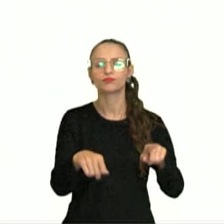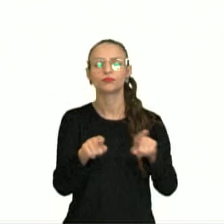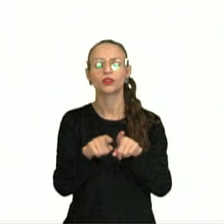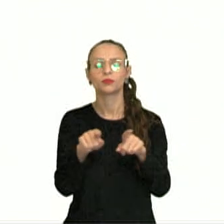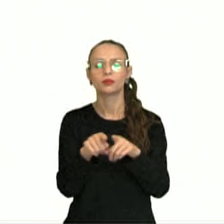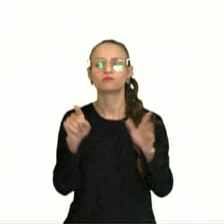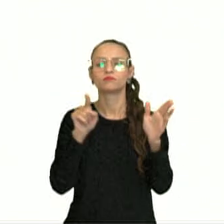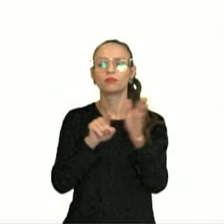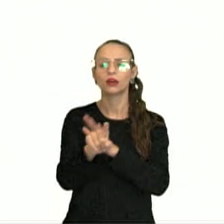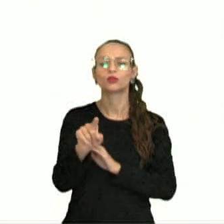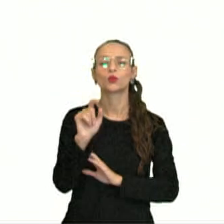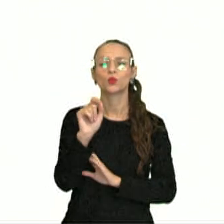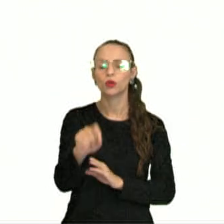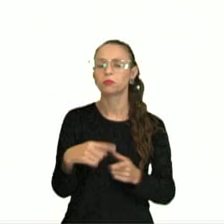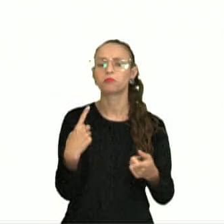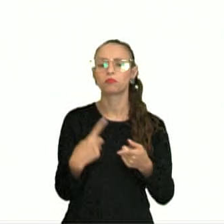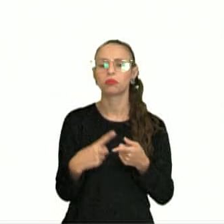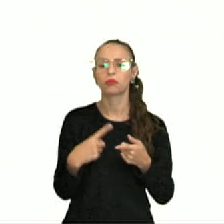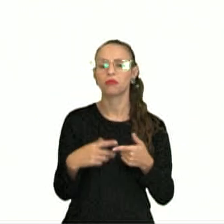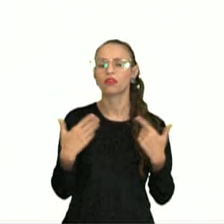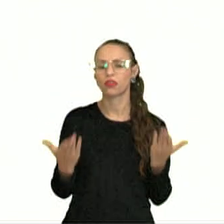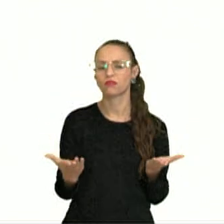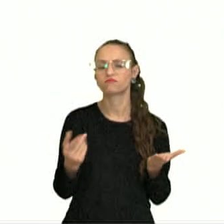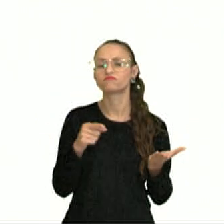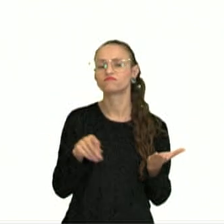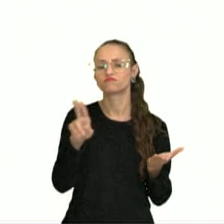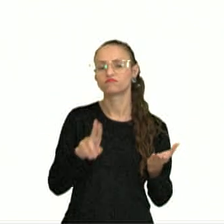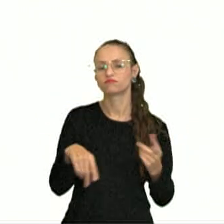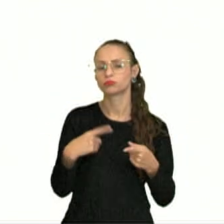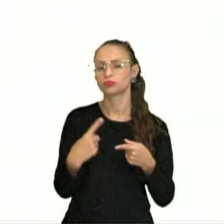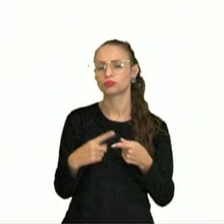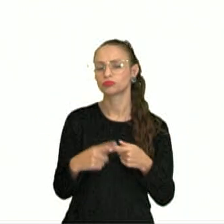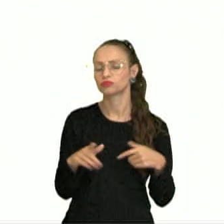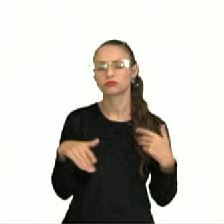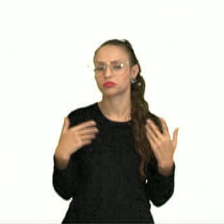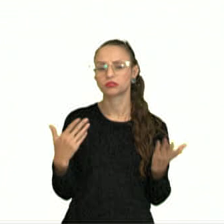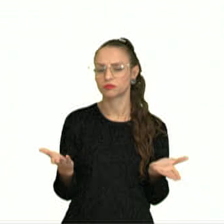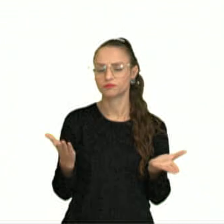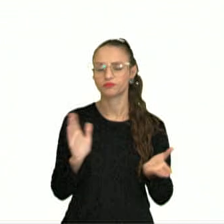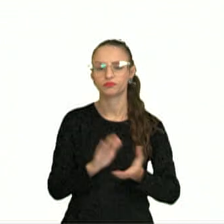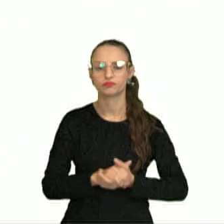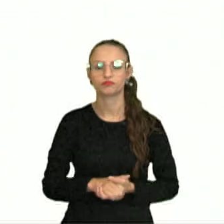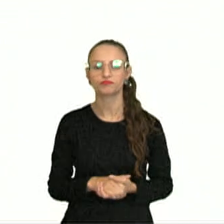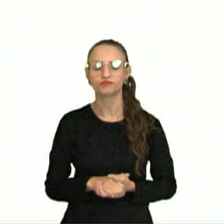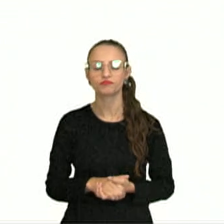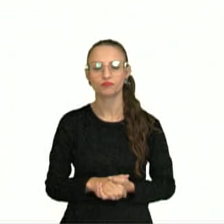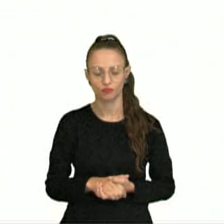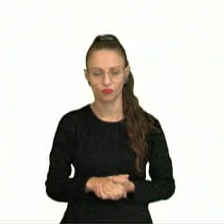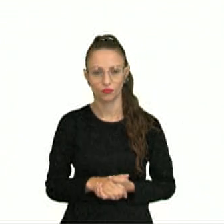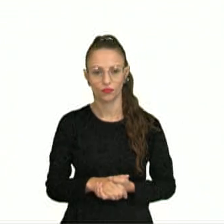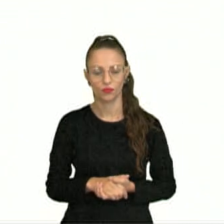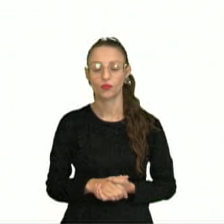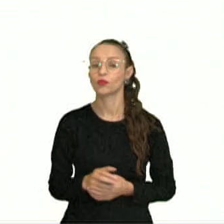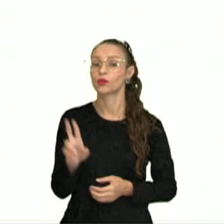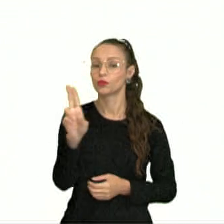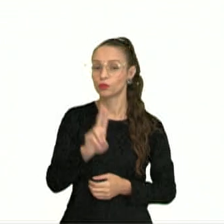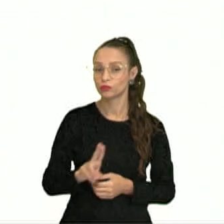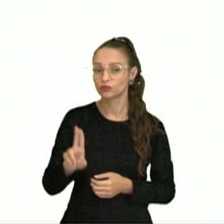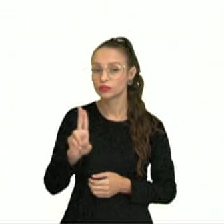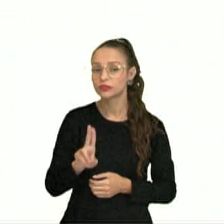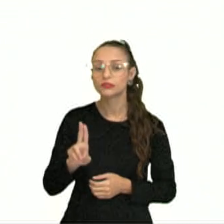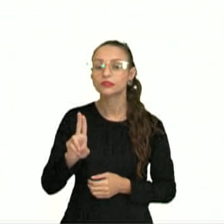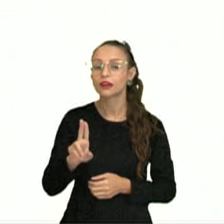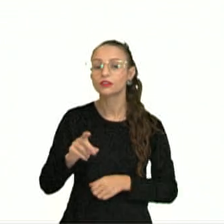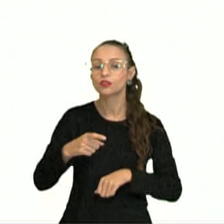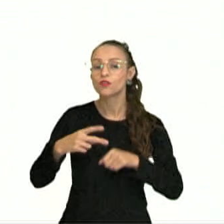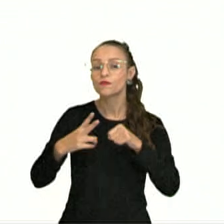também foi perguntado por que será que isso foi utilizado, né? O porquê disso. Então, olha, foi utilizado o tempo